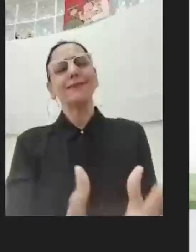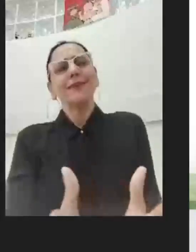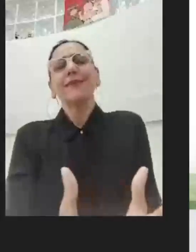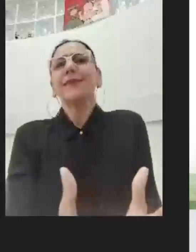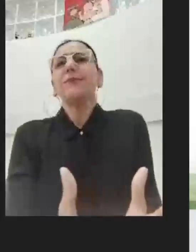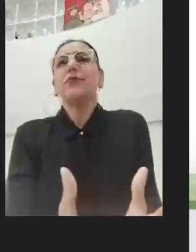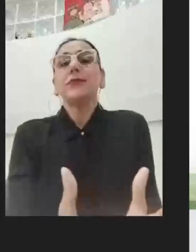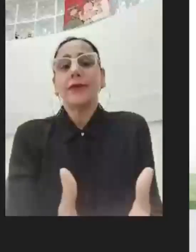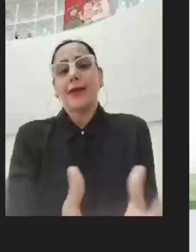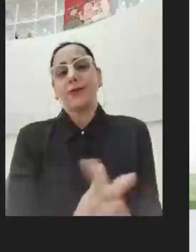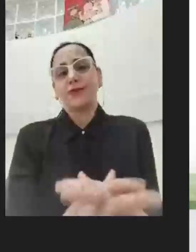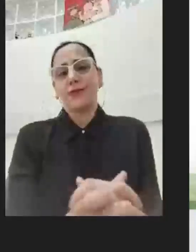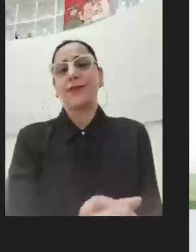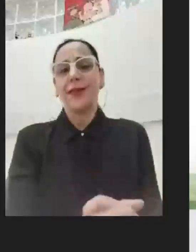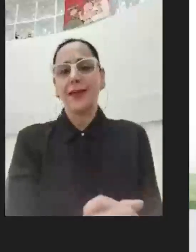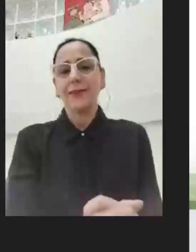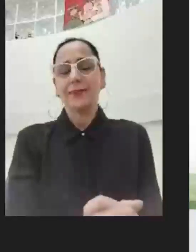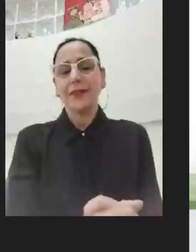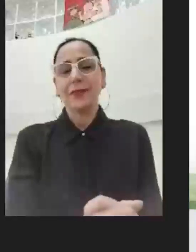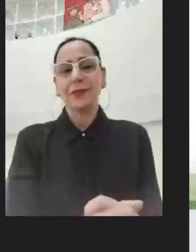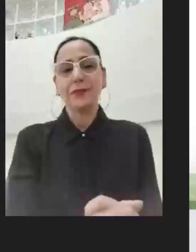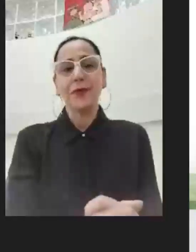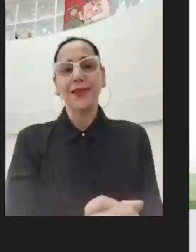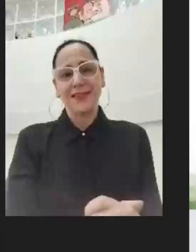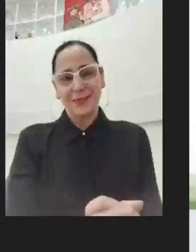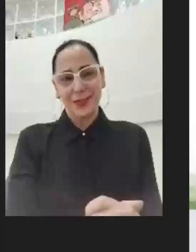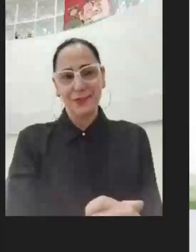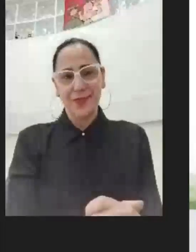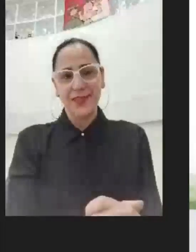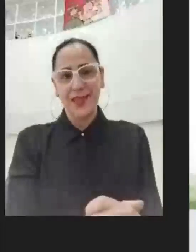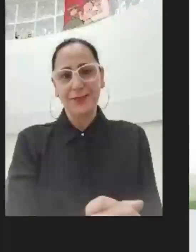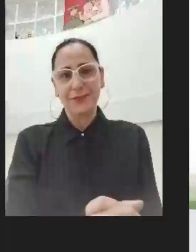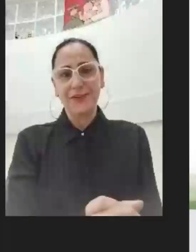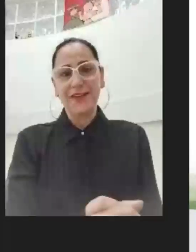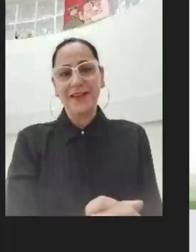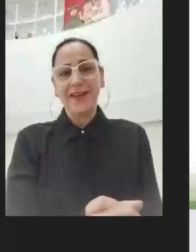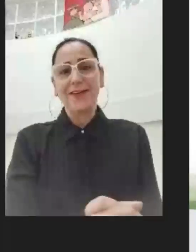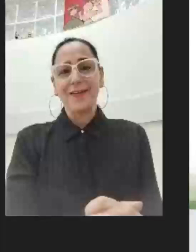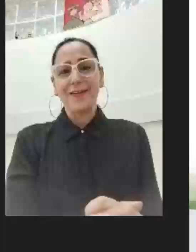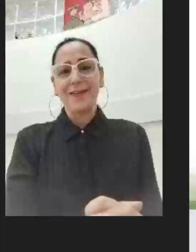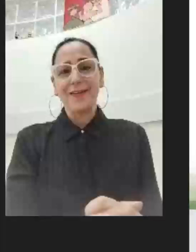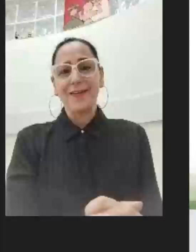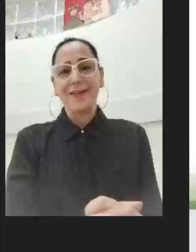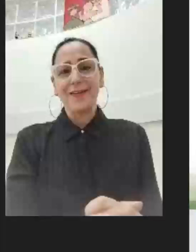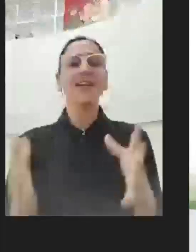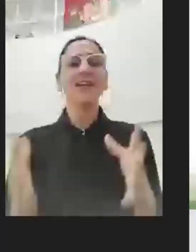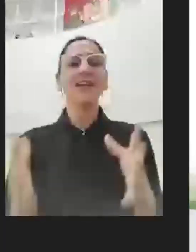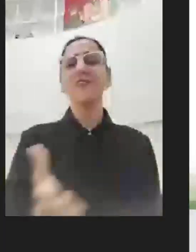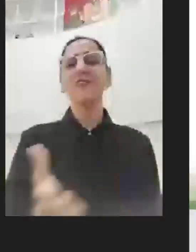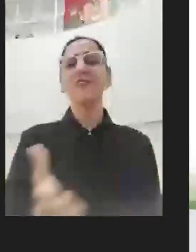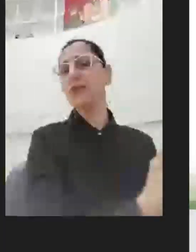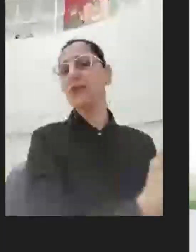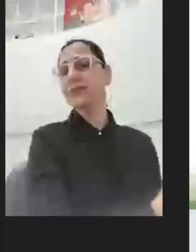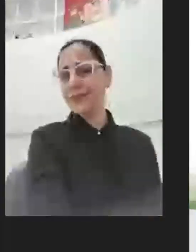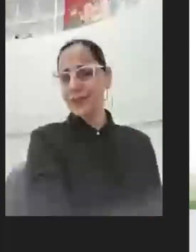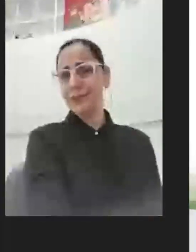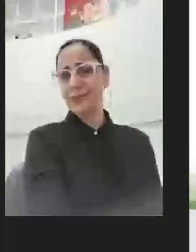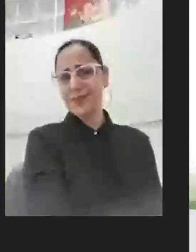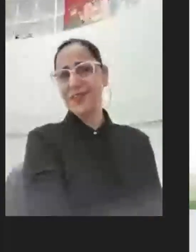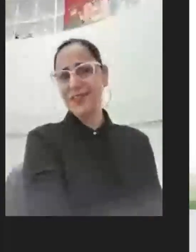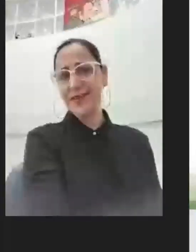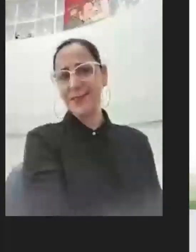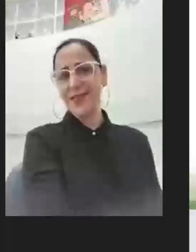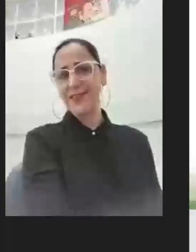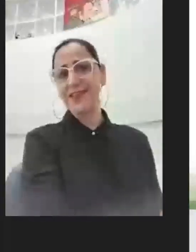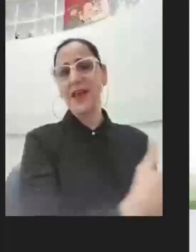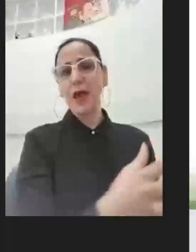Vem cá, o que tem por trás, né, do aleitamento materno? Por que as crianças não